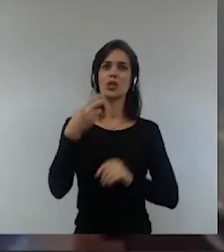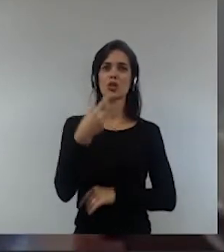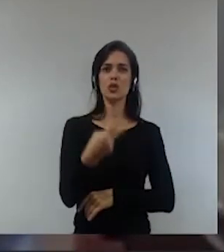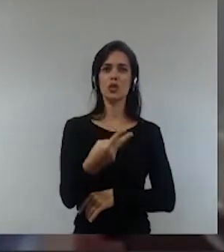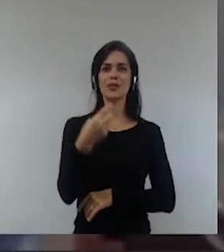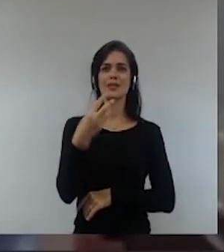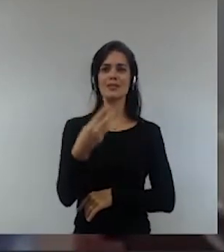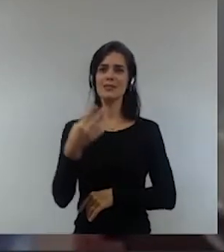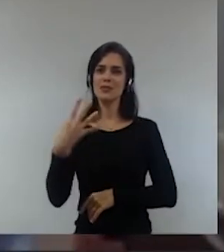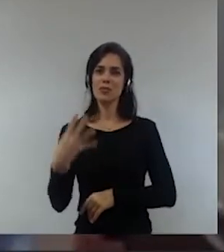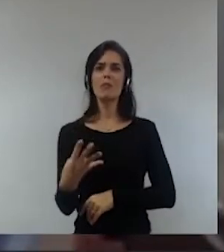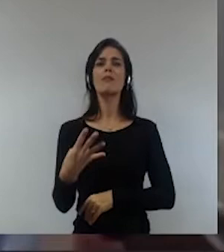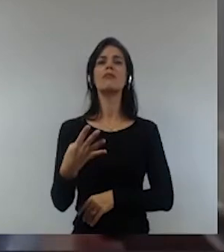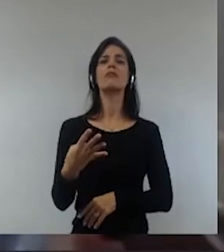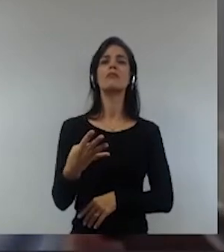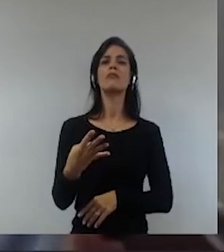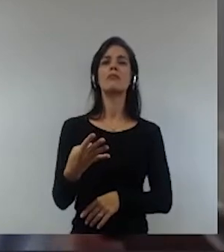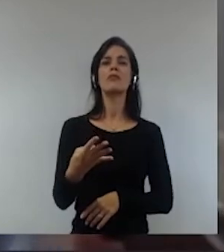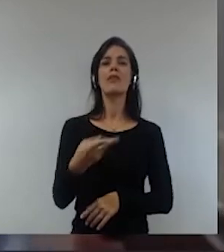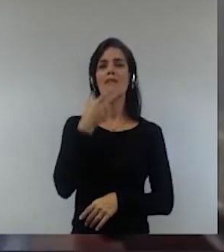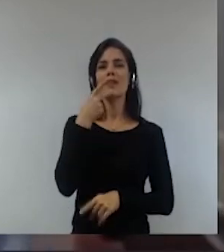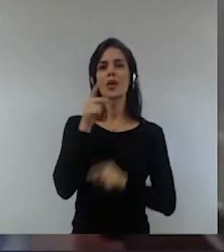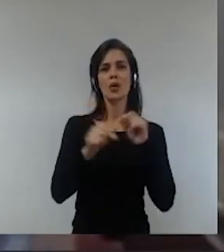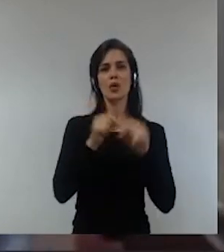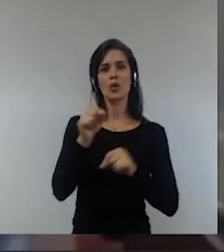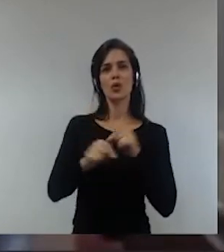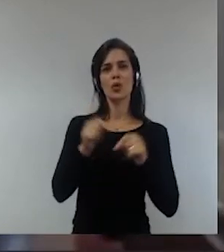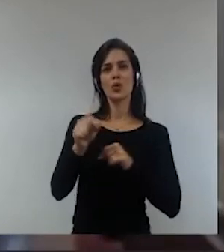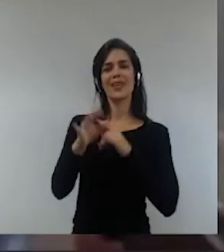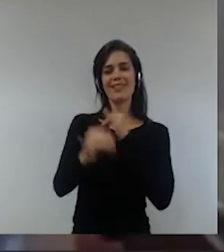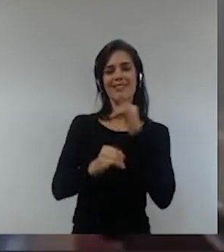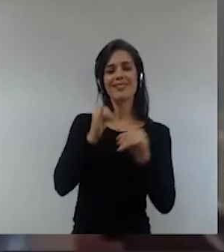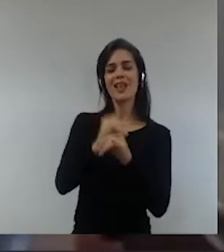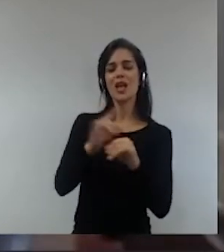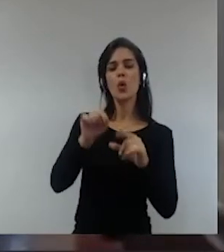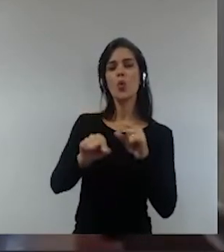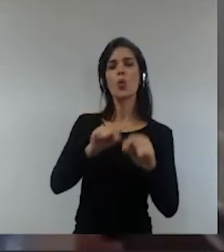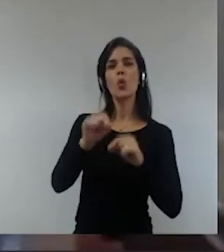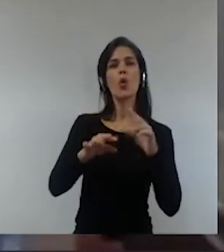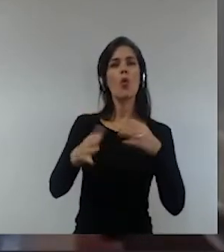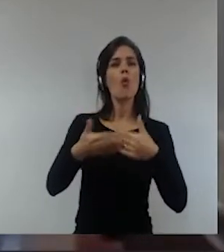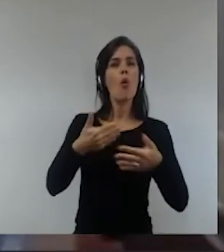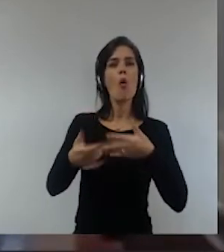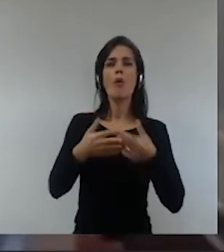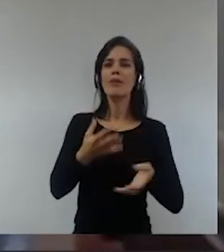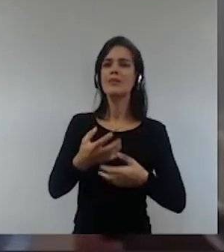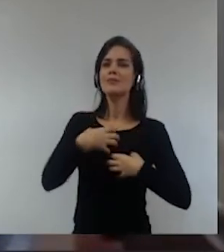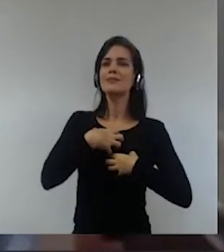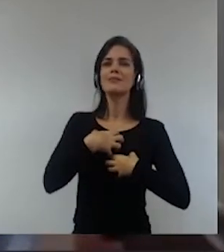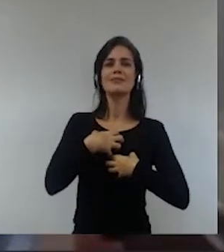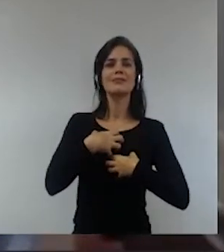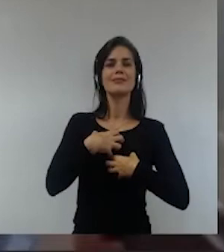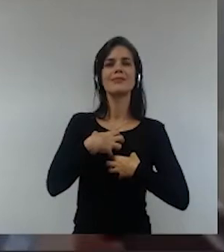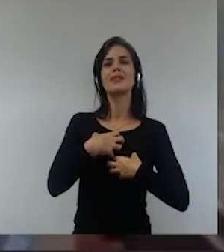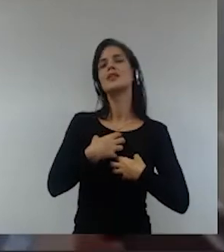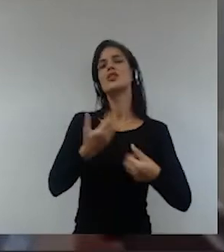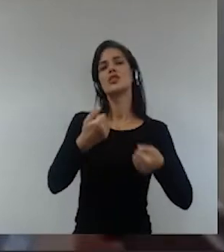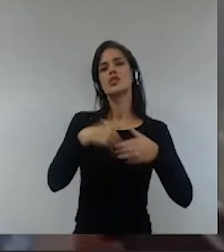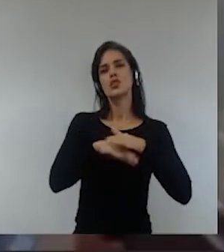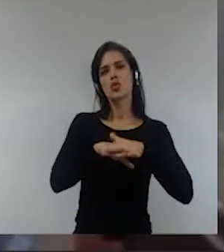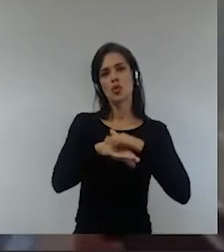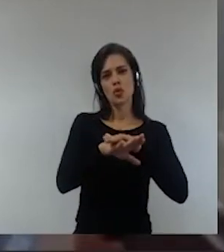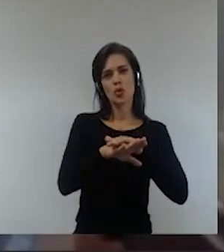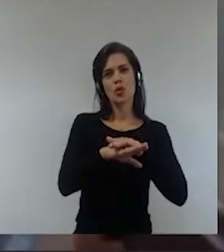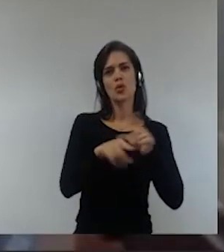234 estabelece que por meio eletrônico se entende toda e qualquer forma de armazenamento